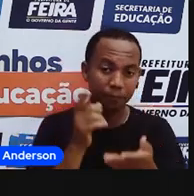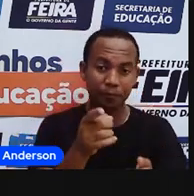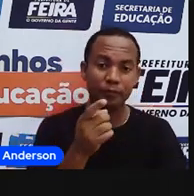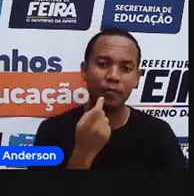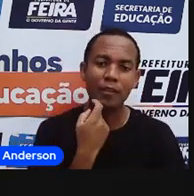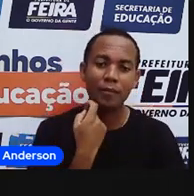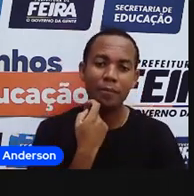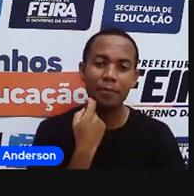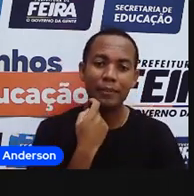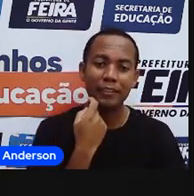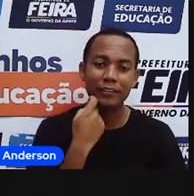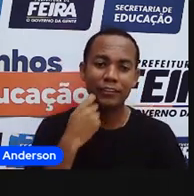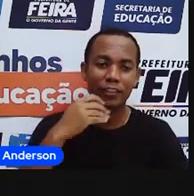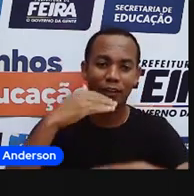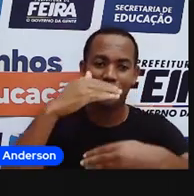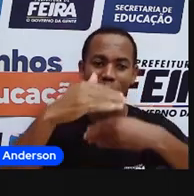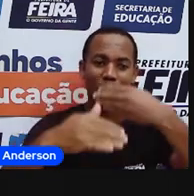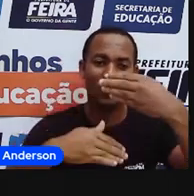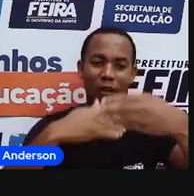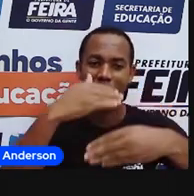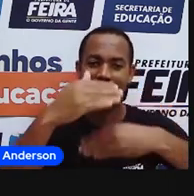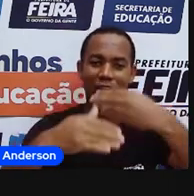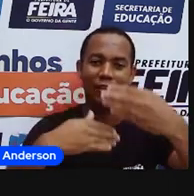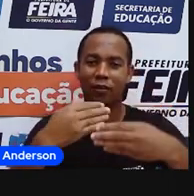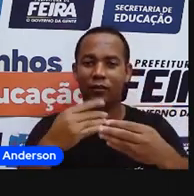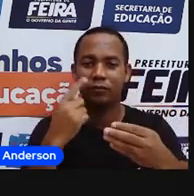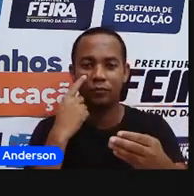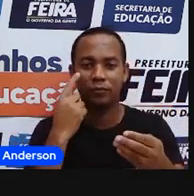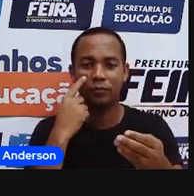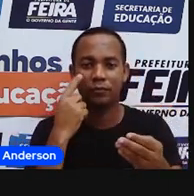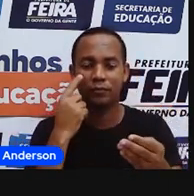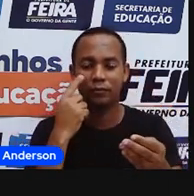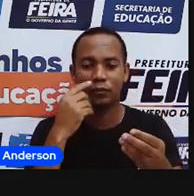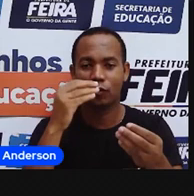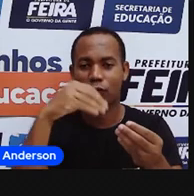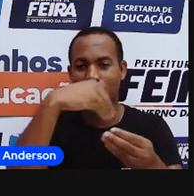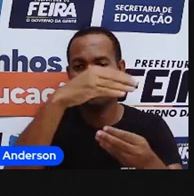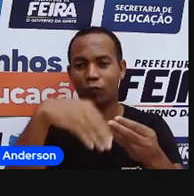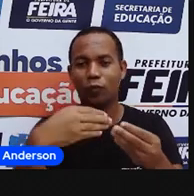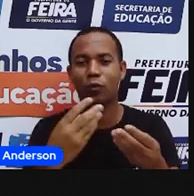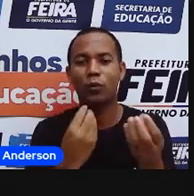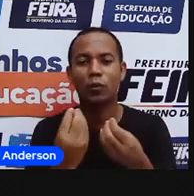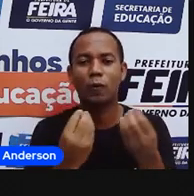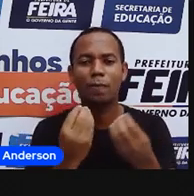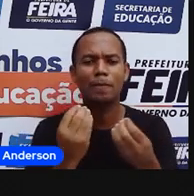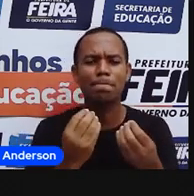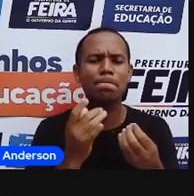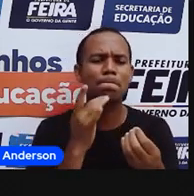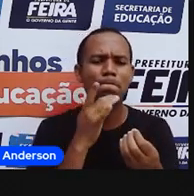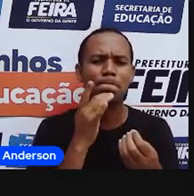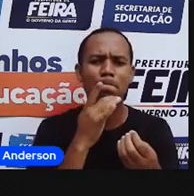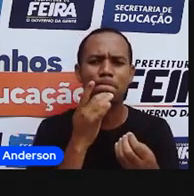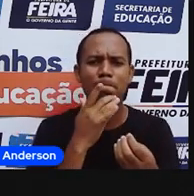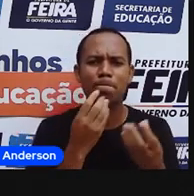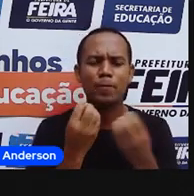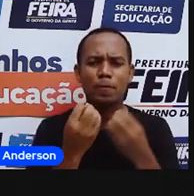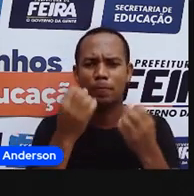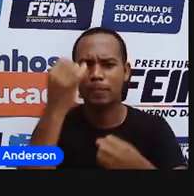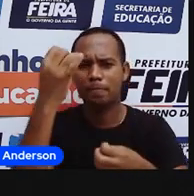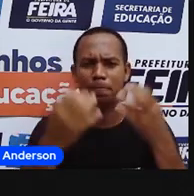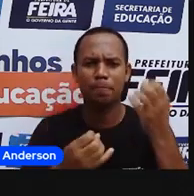na folha de bananeira. Que inclusive em uma das aulas, que é para agora não lembro ao certo, a gente fala sobre isso, né?